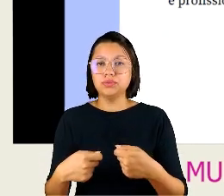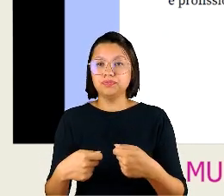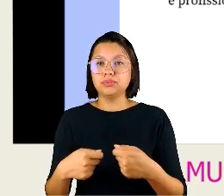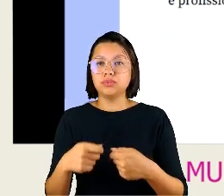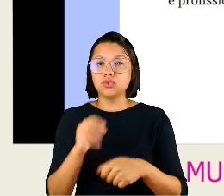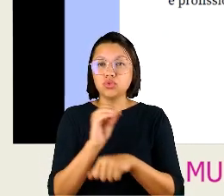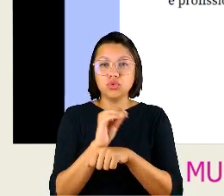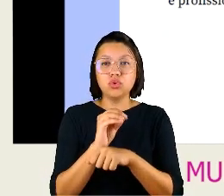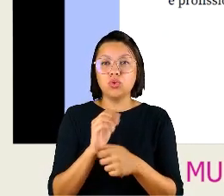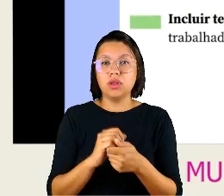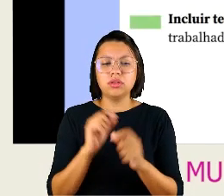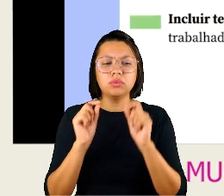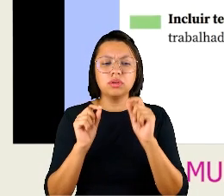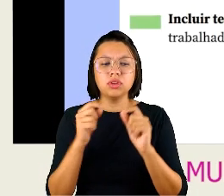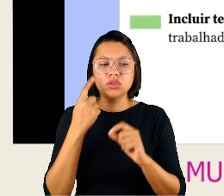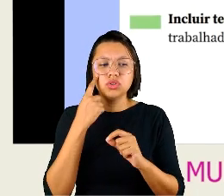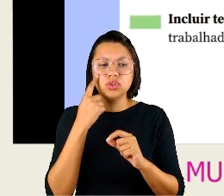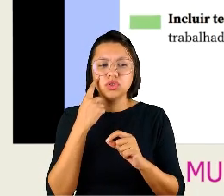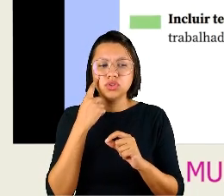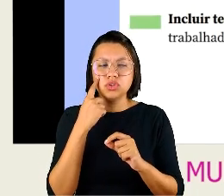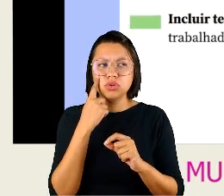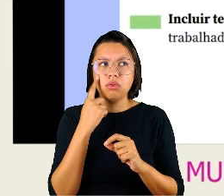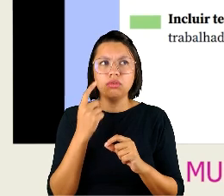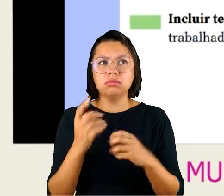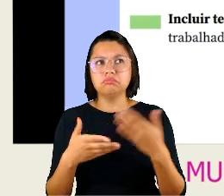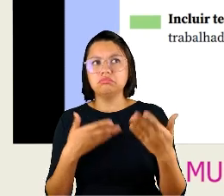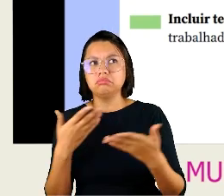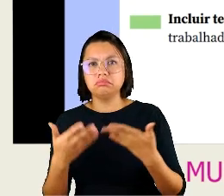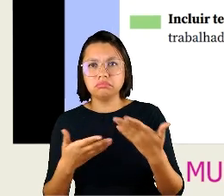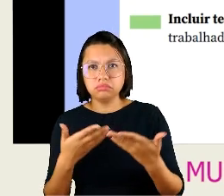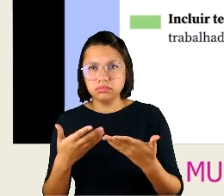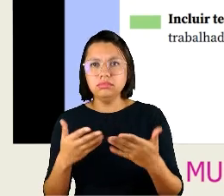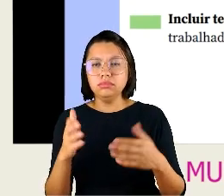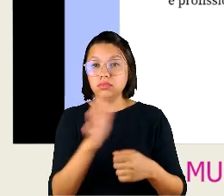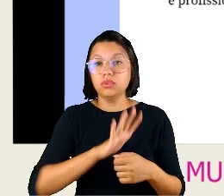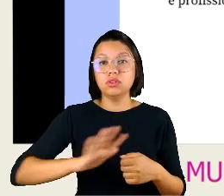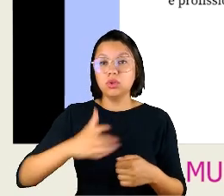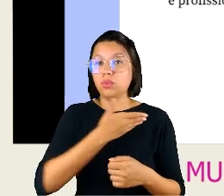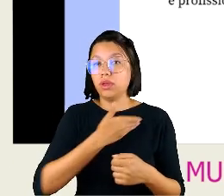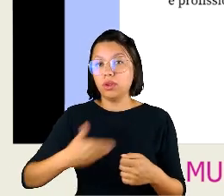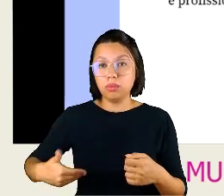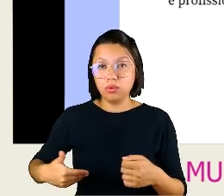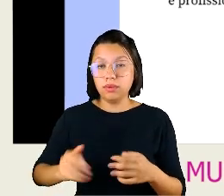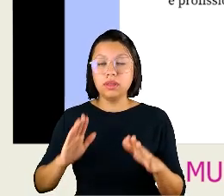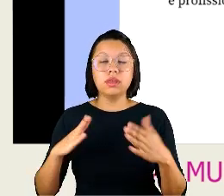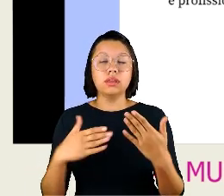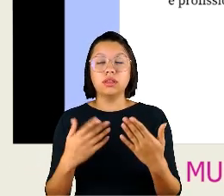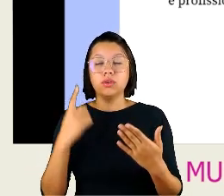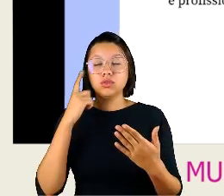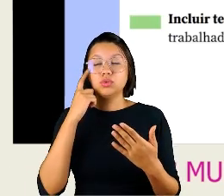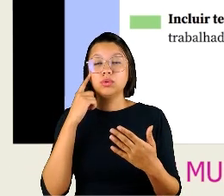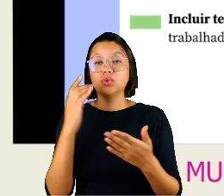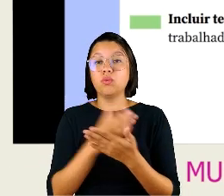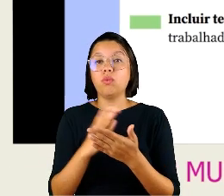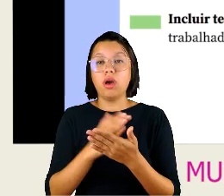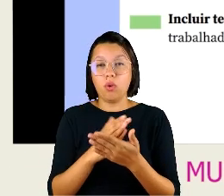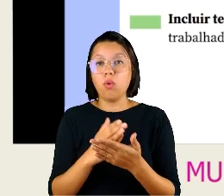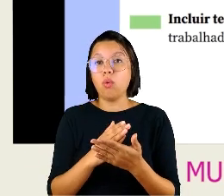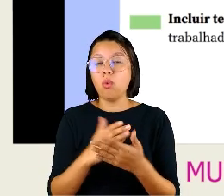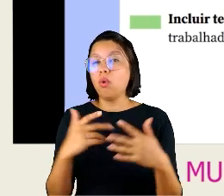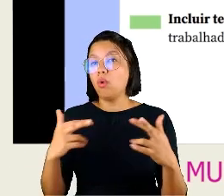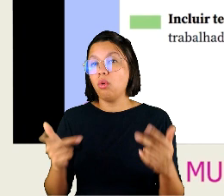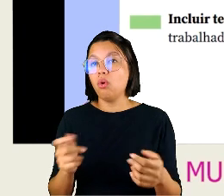para, o que a gente pode fazer como coletivo, na esfera pública. Então, a gente pensou algumas